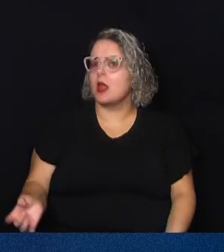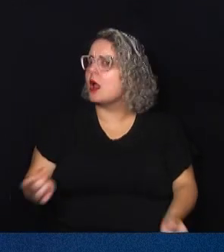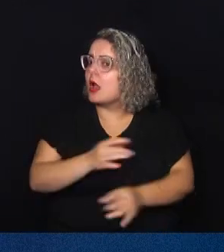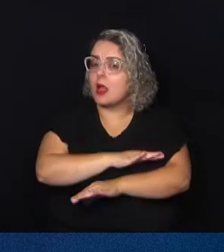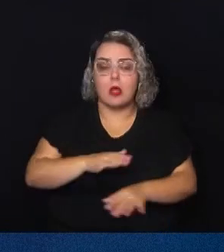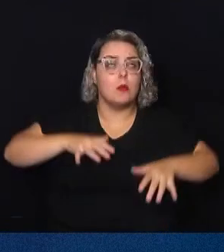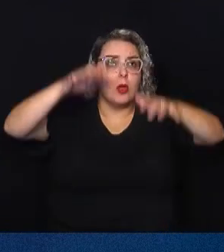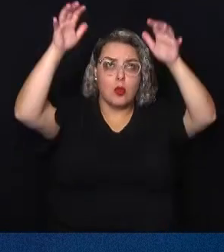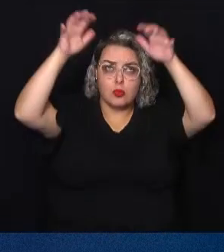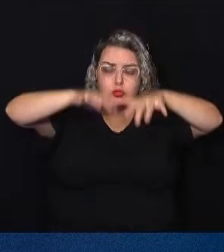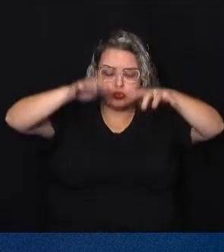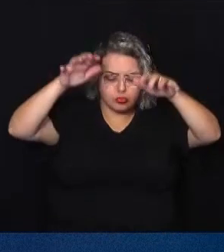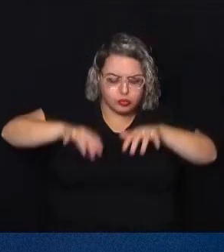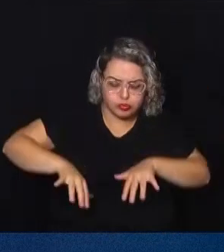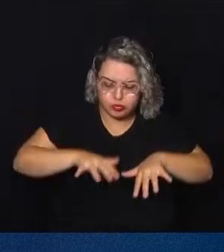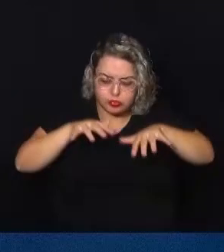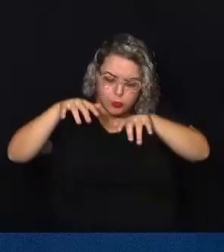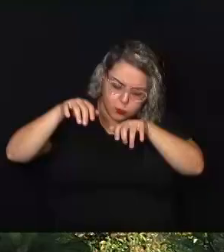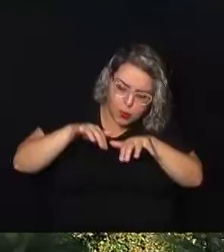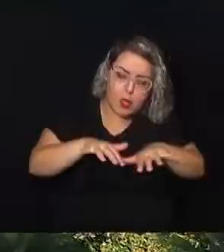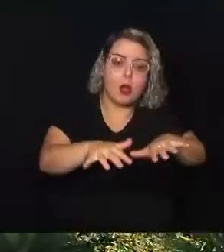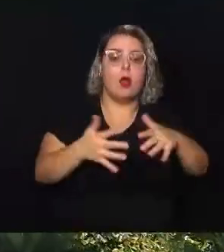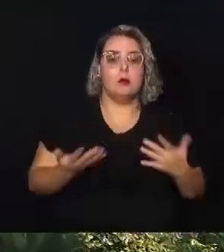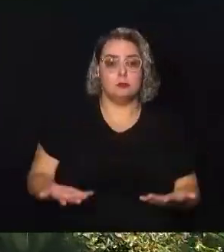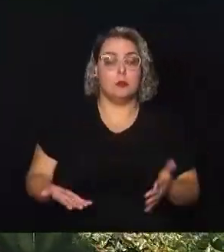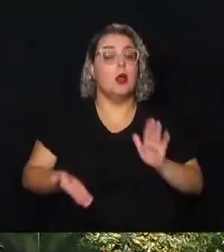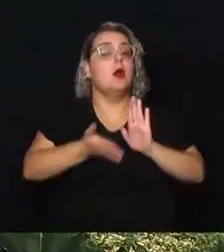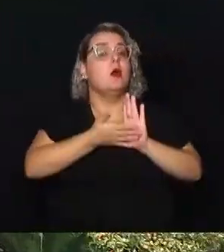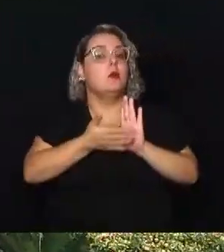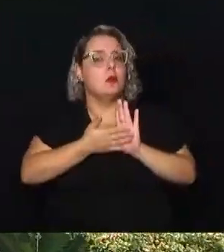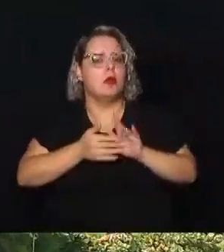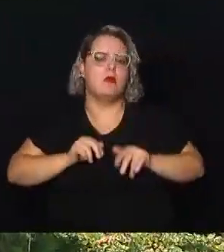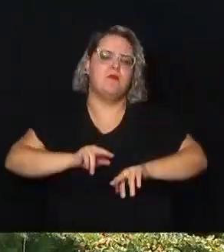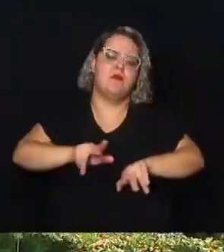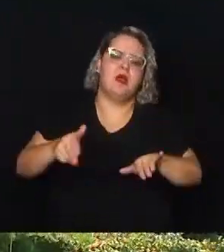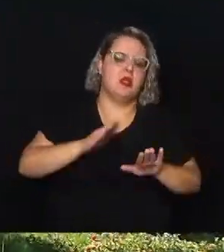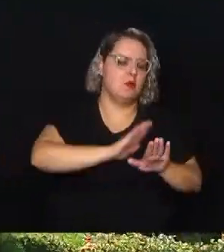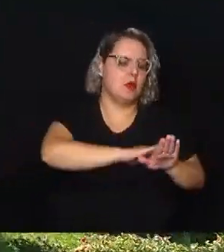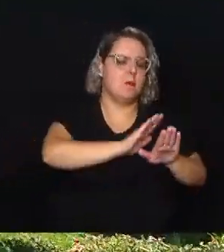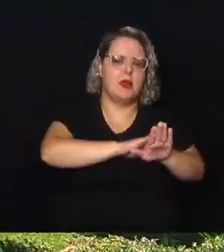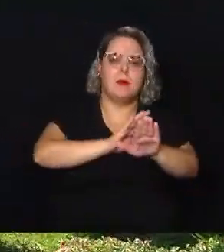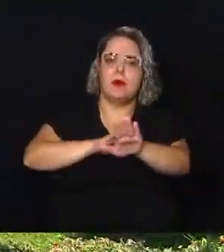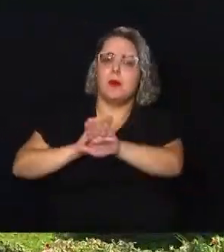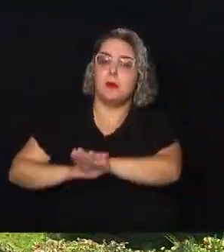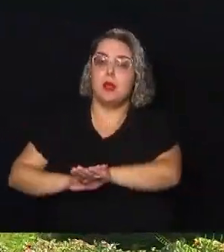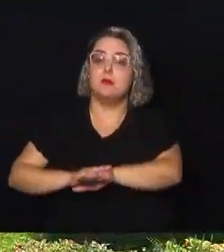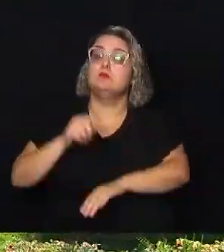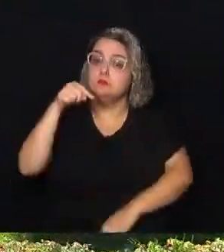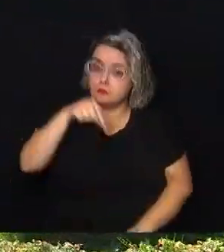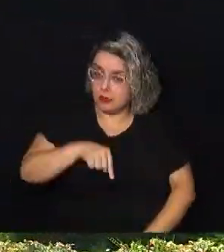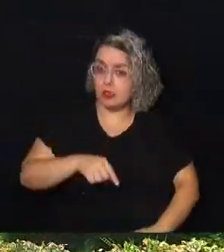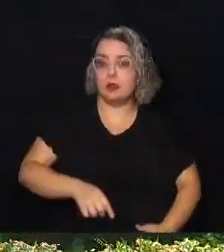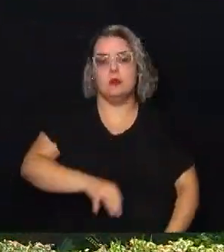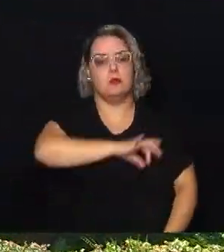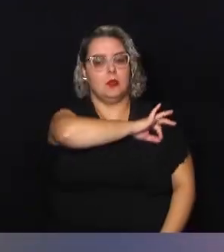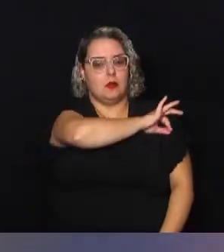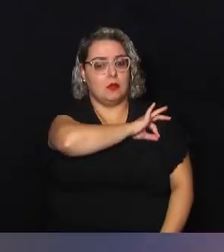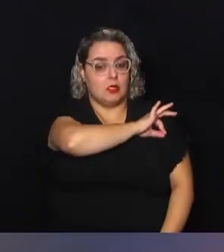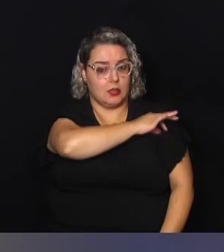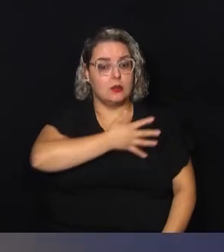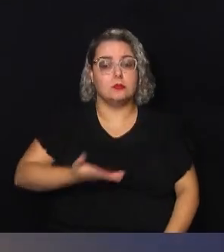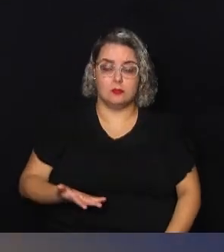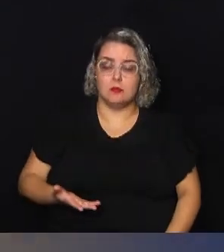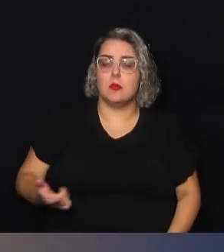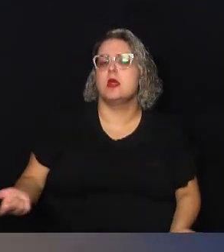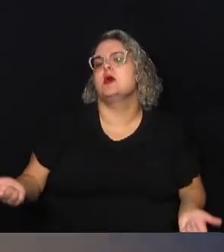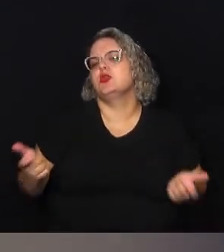à enchentes e inundações em Campinas a proposta prevê uma série de ações que devem ser tomadas pela prefeitura para